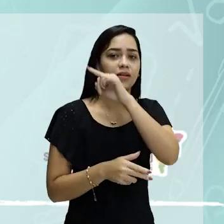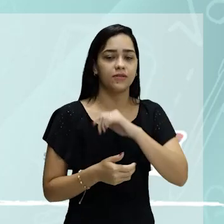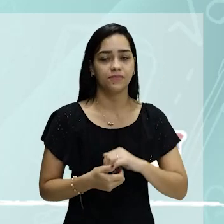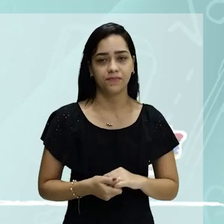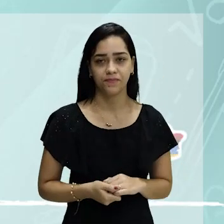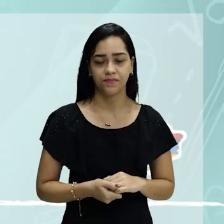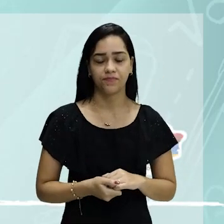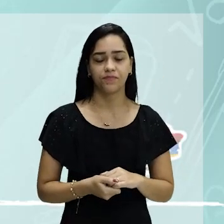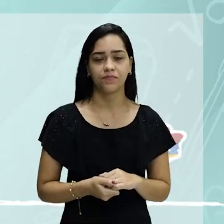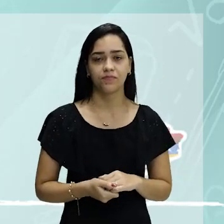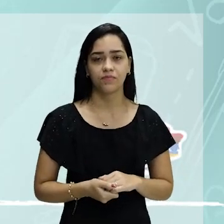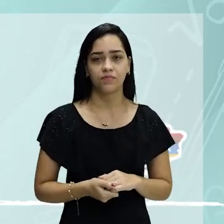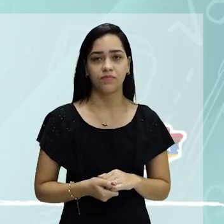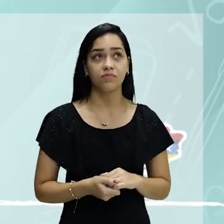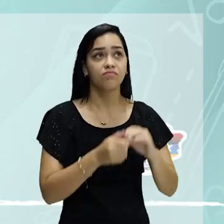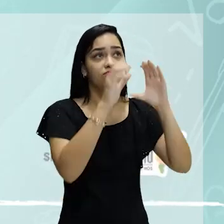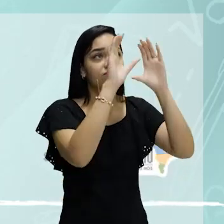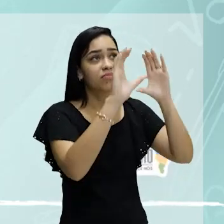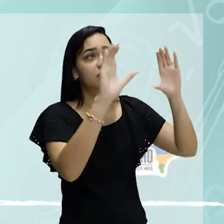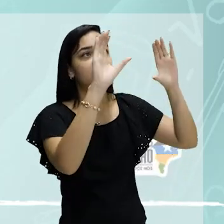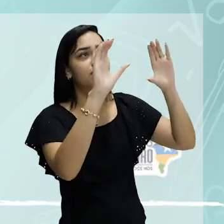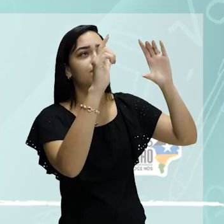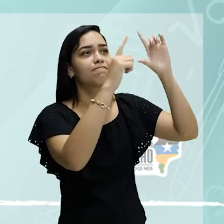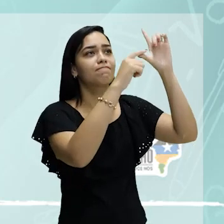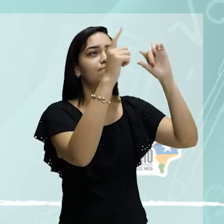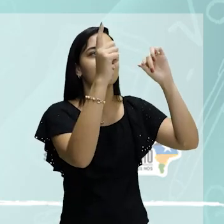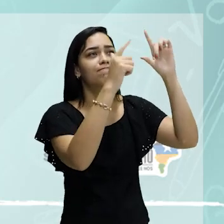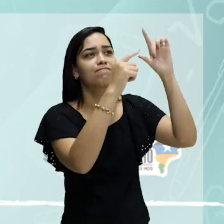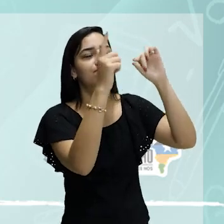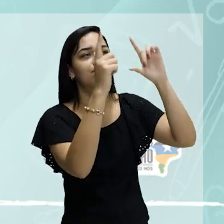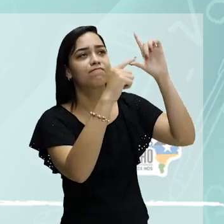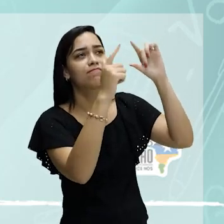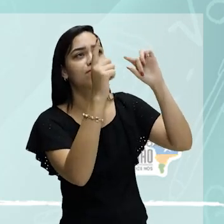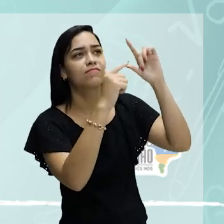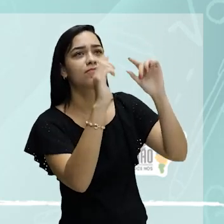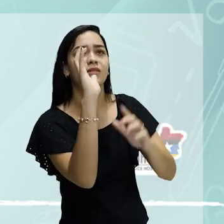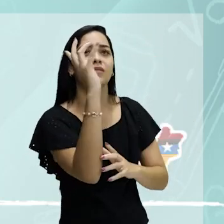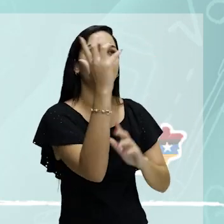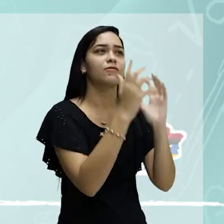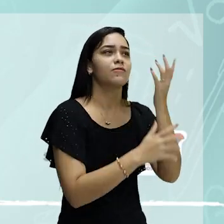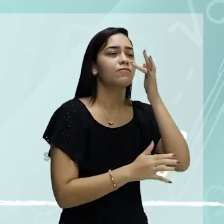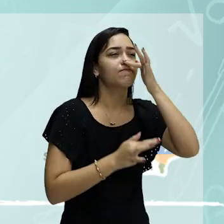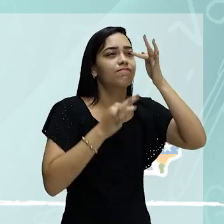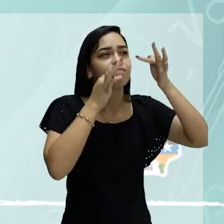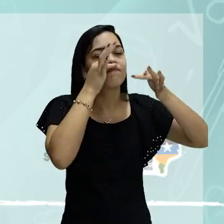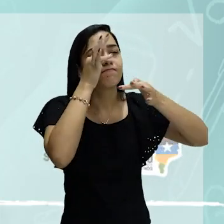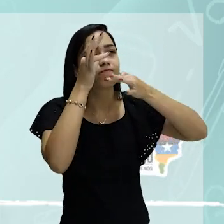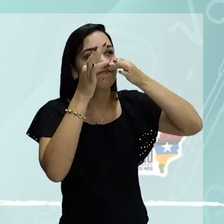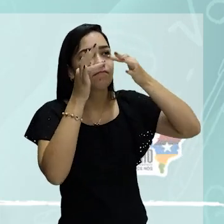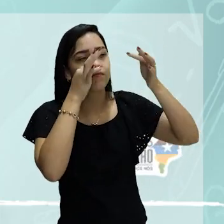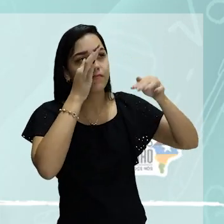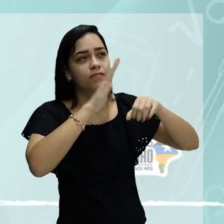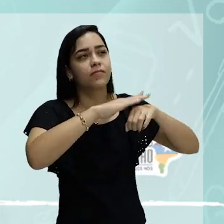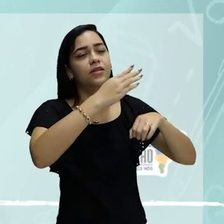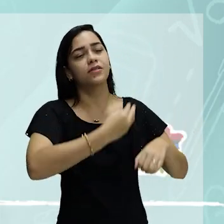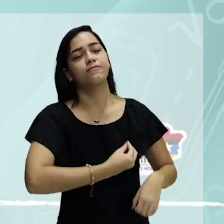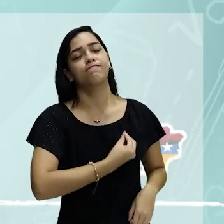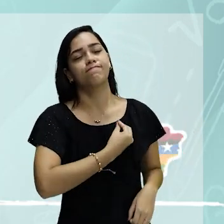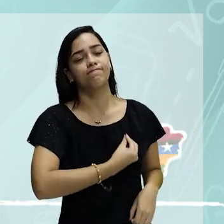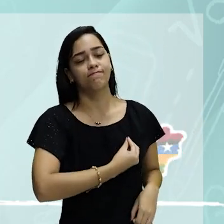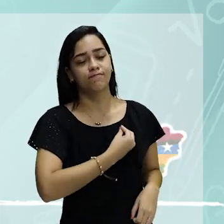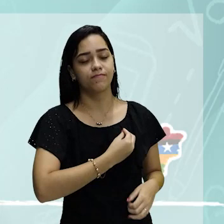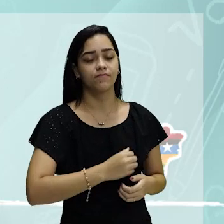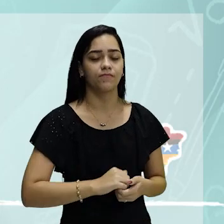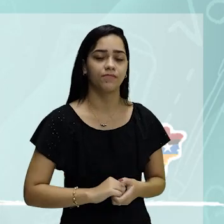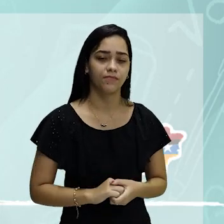lá. Nosso céu tem mais estrelas, nossas várzeas têm mais flores, nossos bosques têm mais vida, nossas